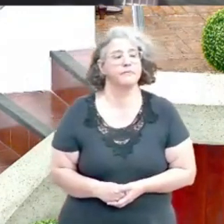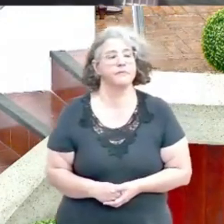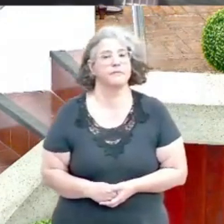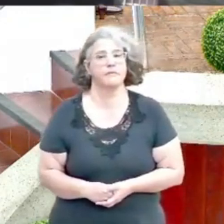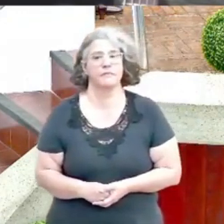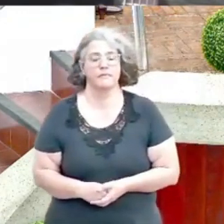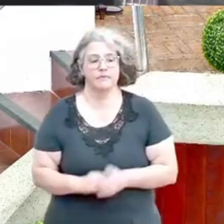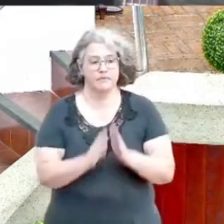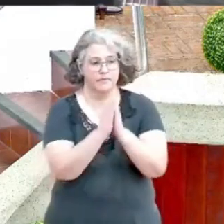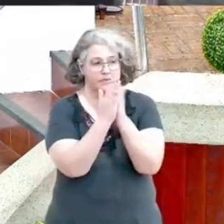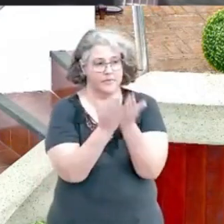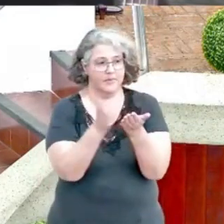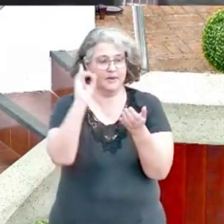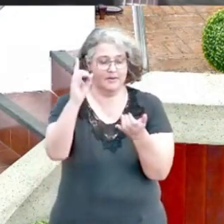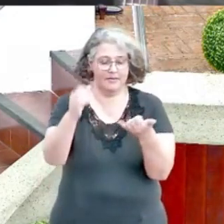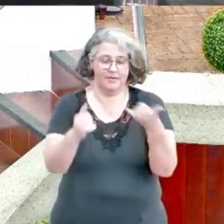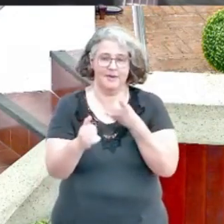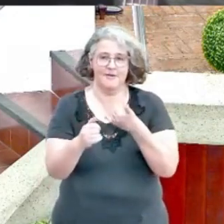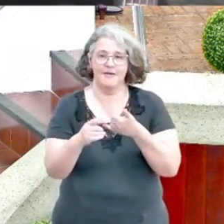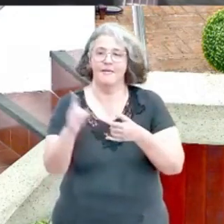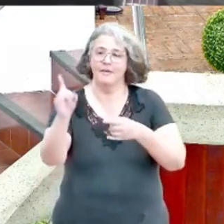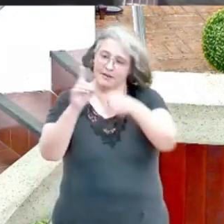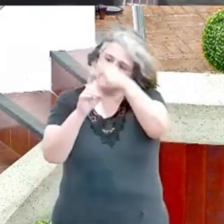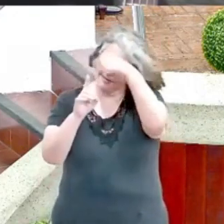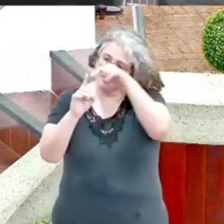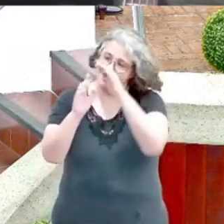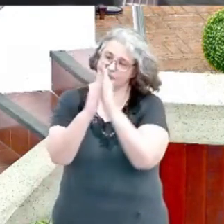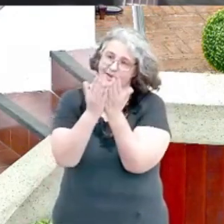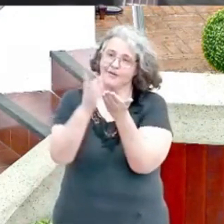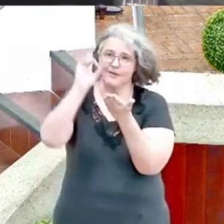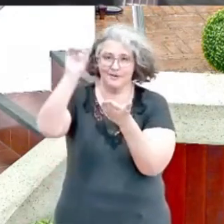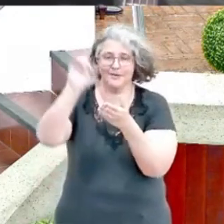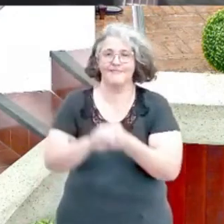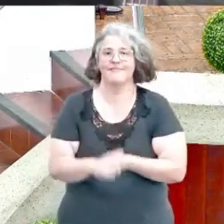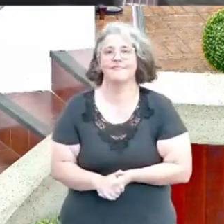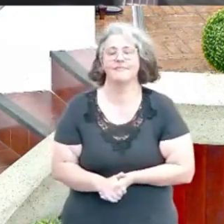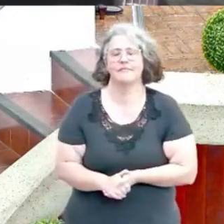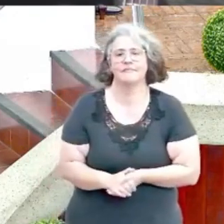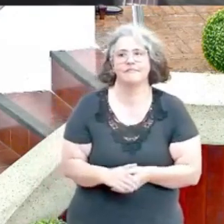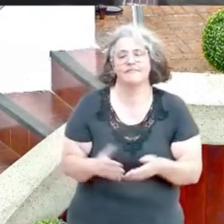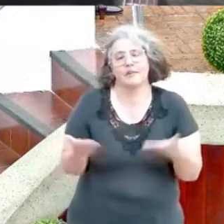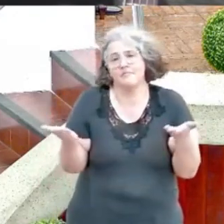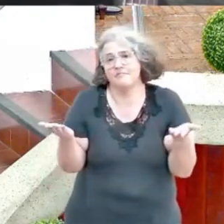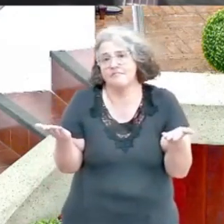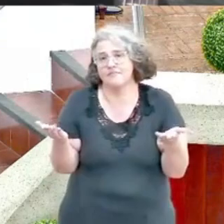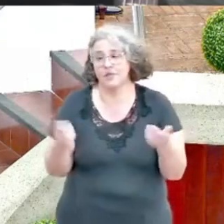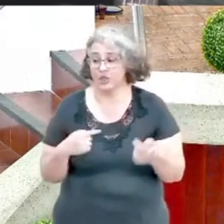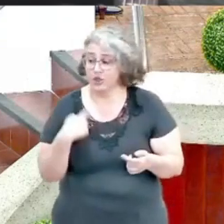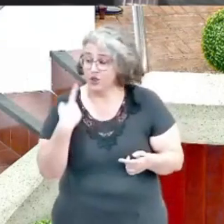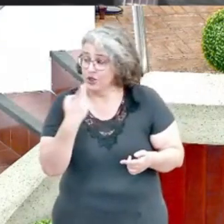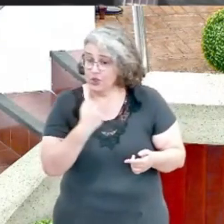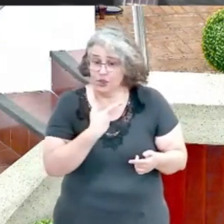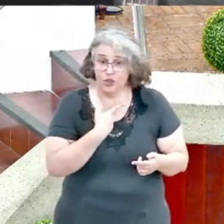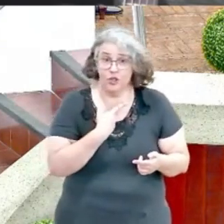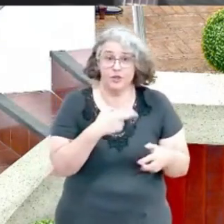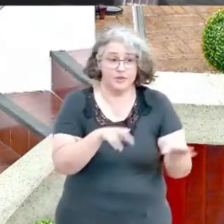Diz assim a inerrante e santa palavra do nosso Deus: Ora, nós,